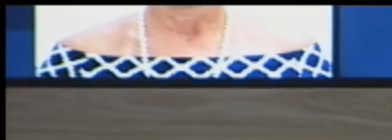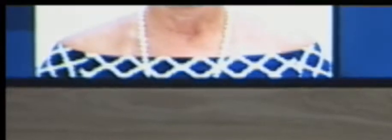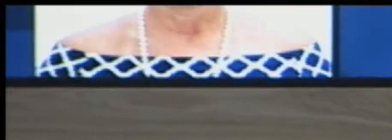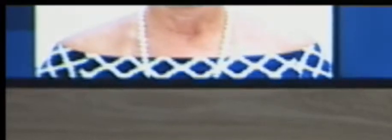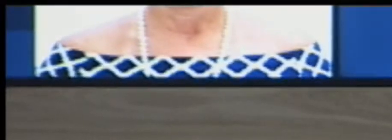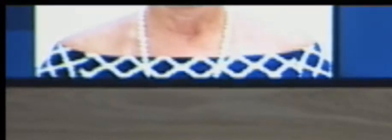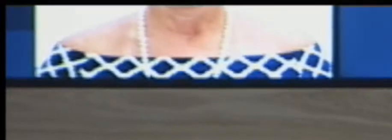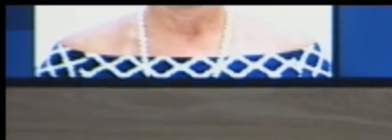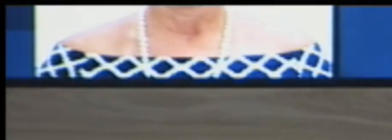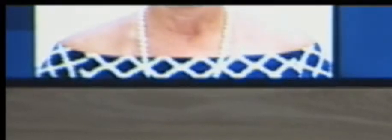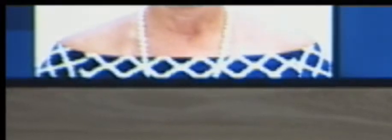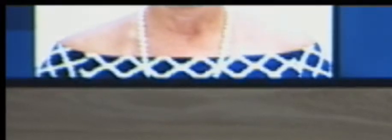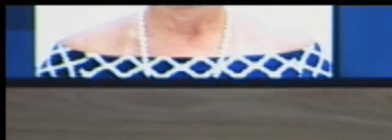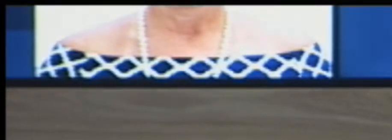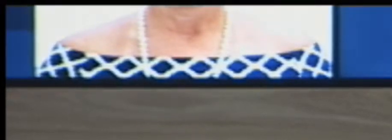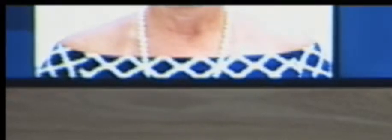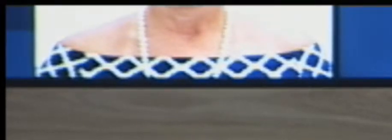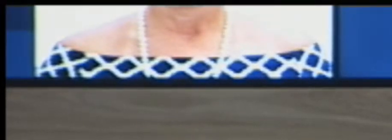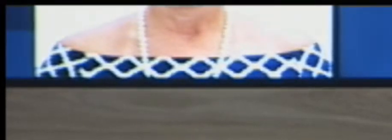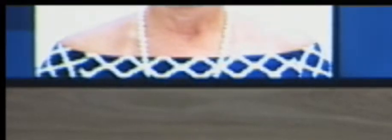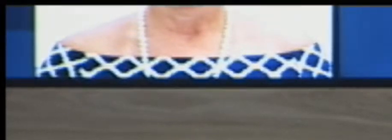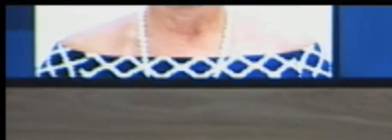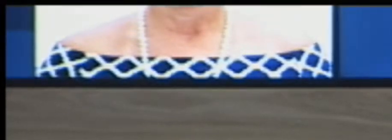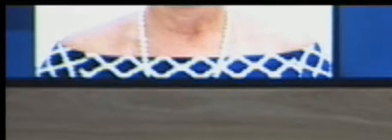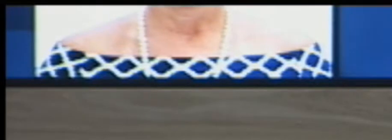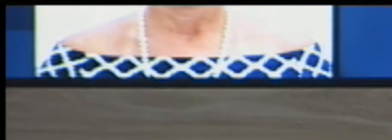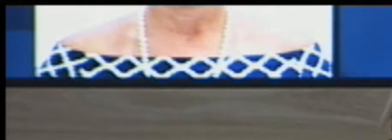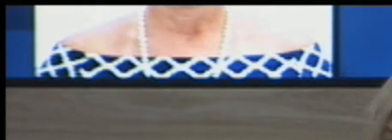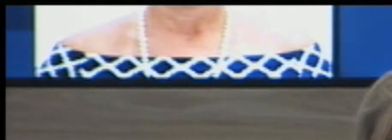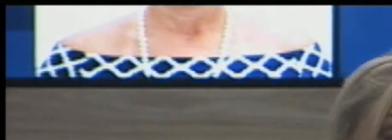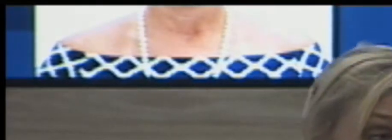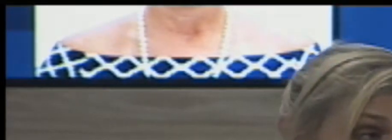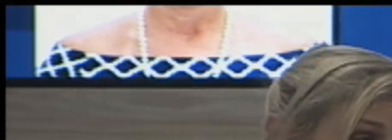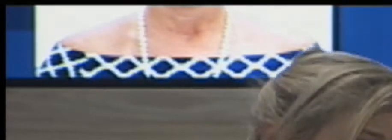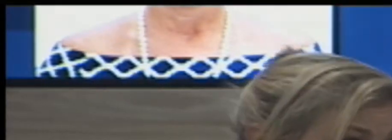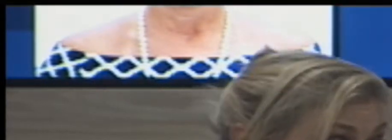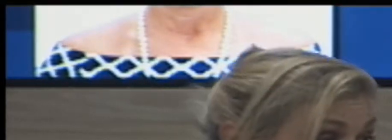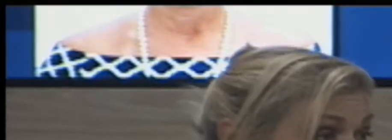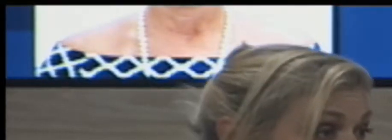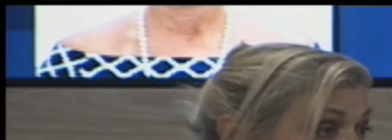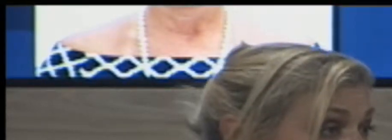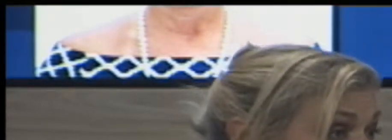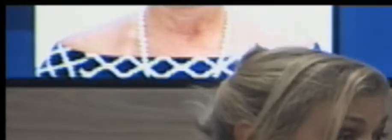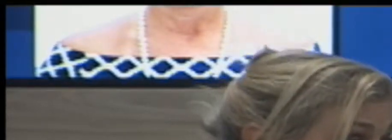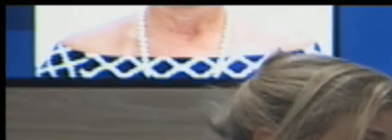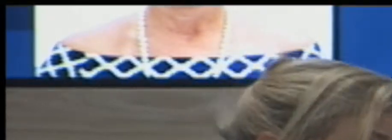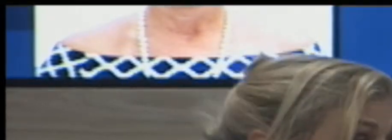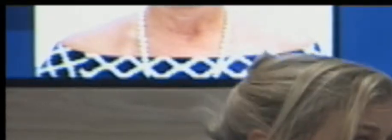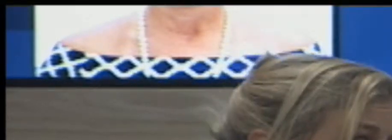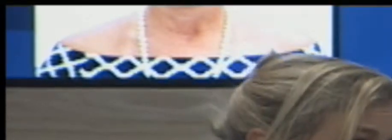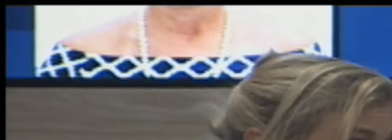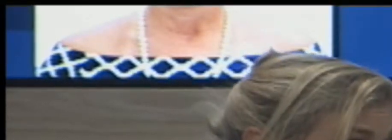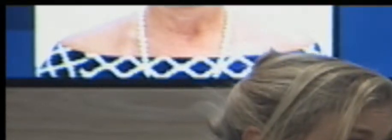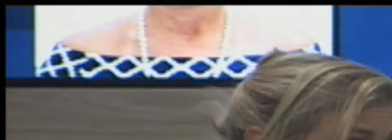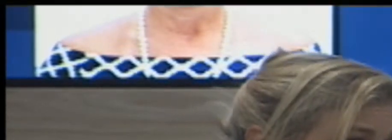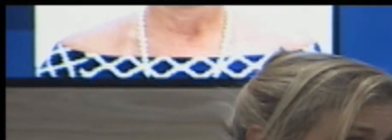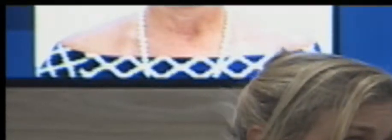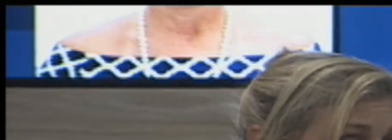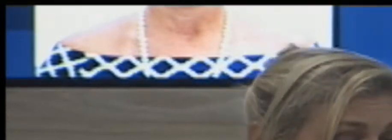em prol da população e que reconhece a grande importância do Conselho.